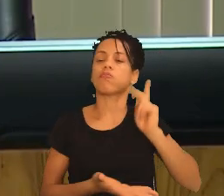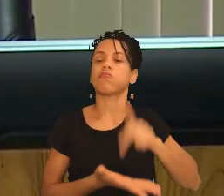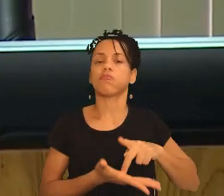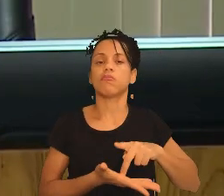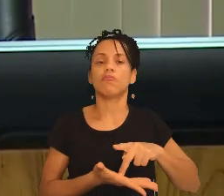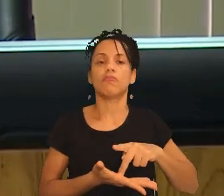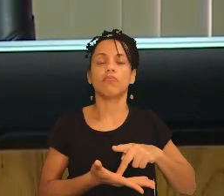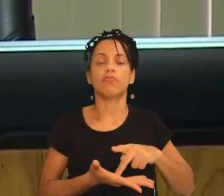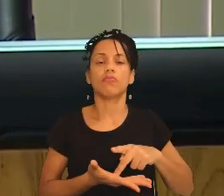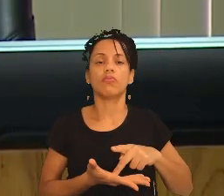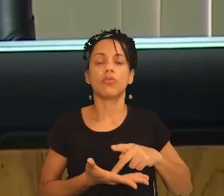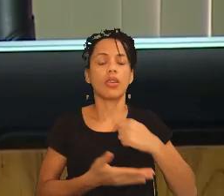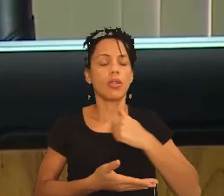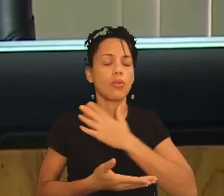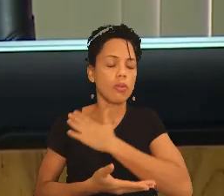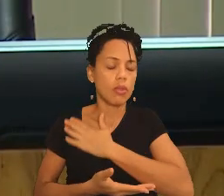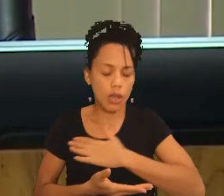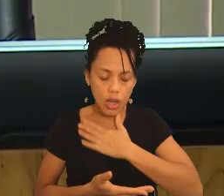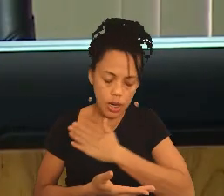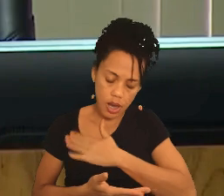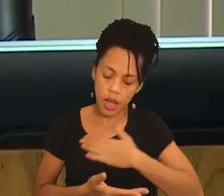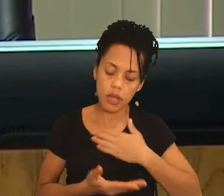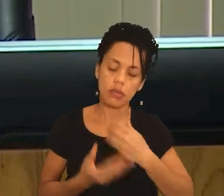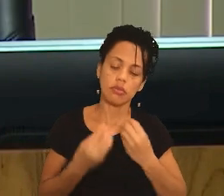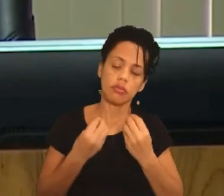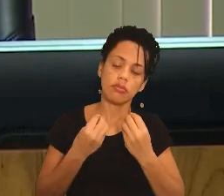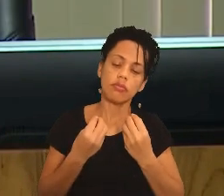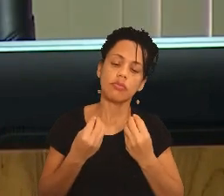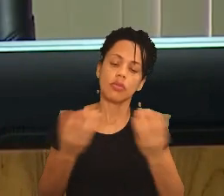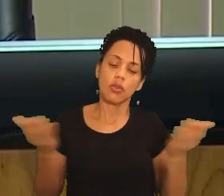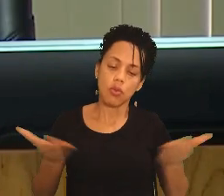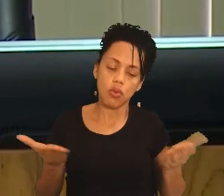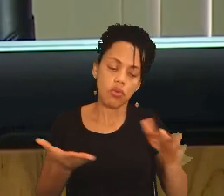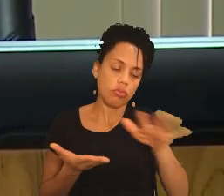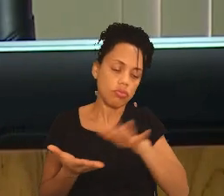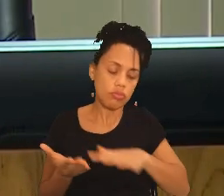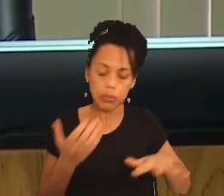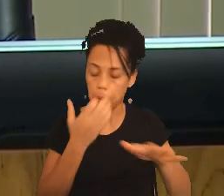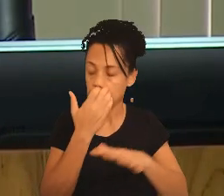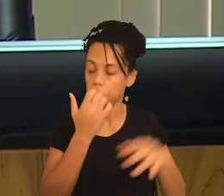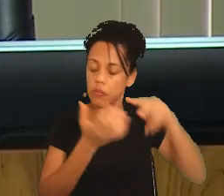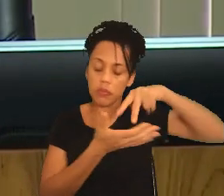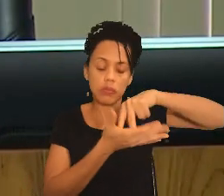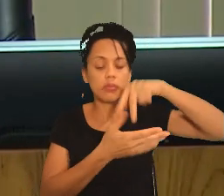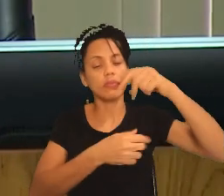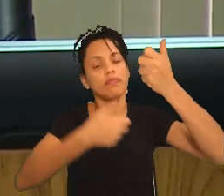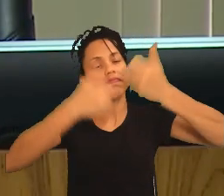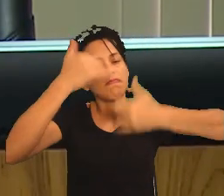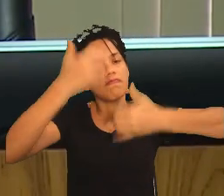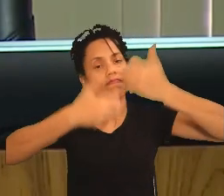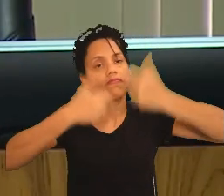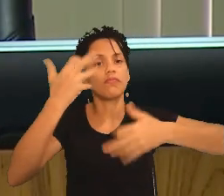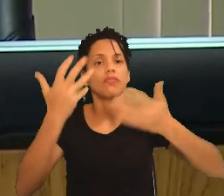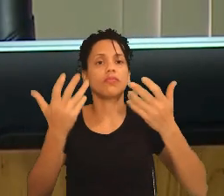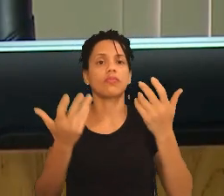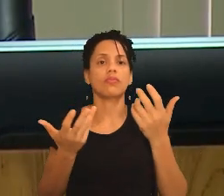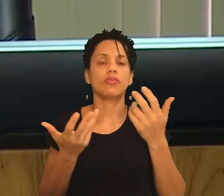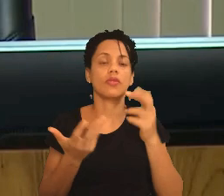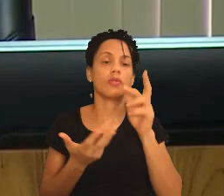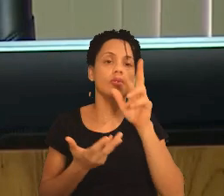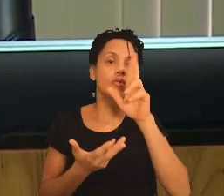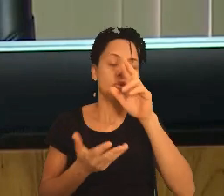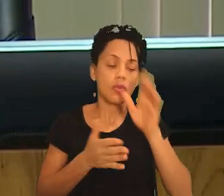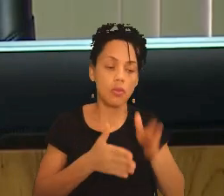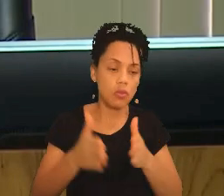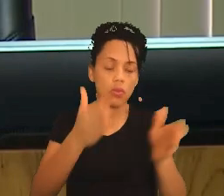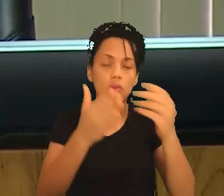nesse conceito de direitos humanos e de preservação da cultura dos povos originários. Eu fico muito grato pelo